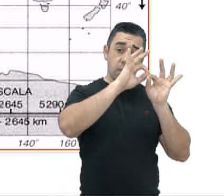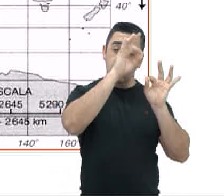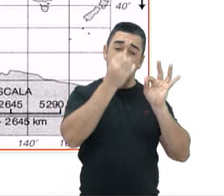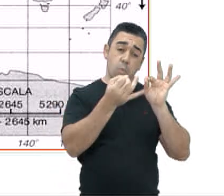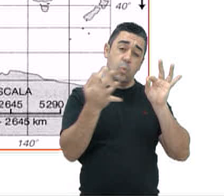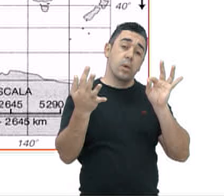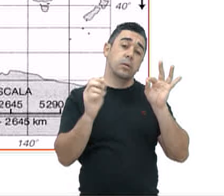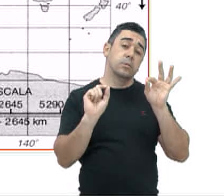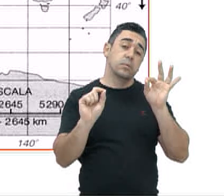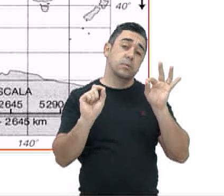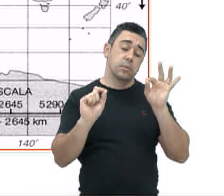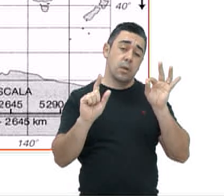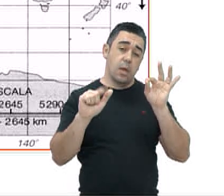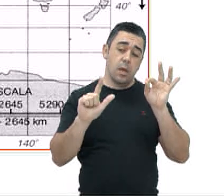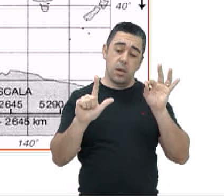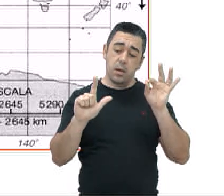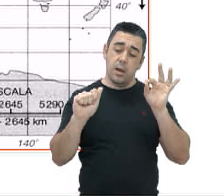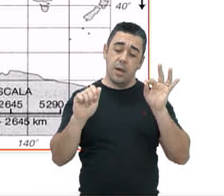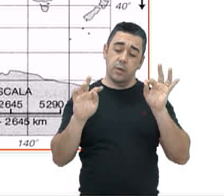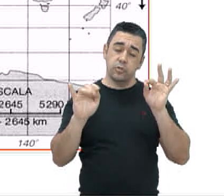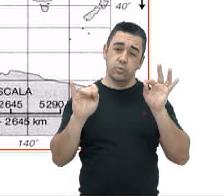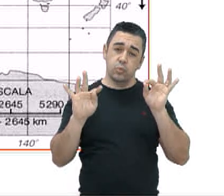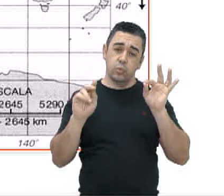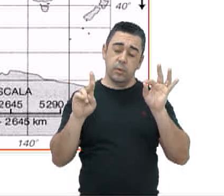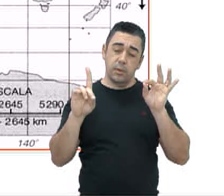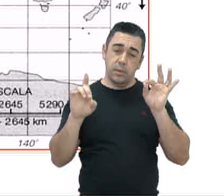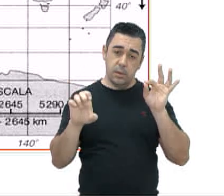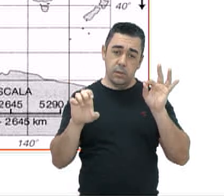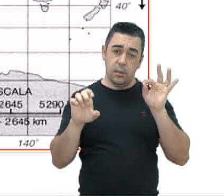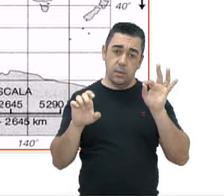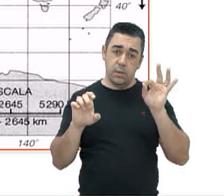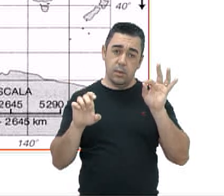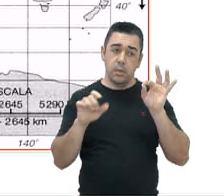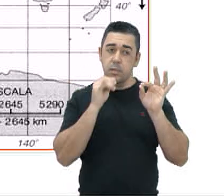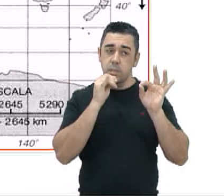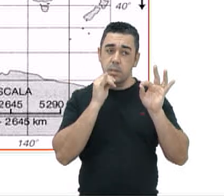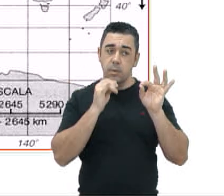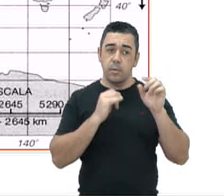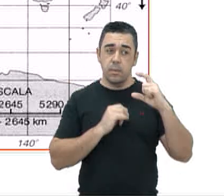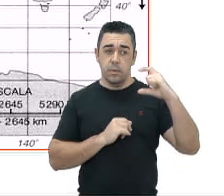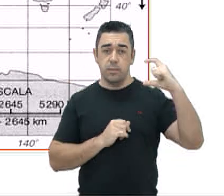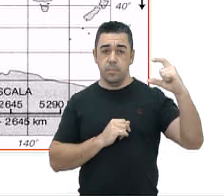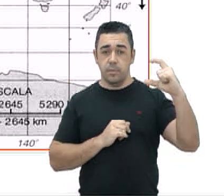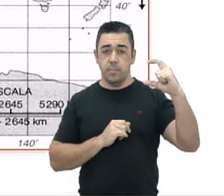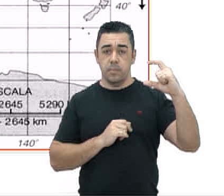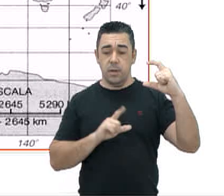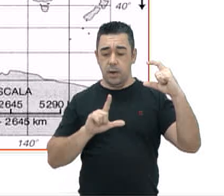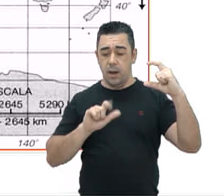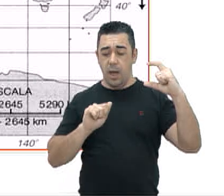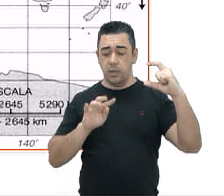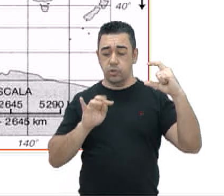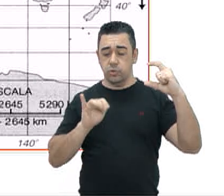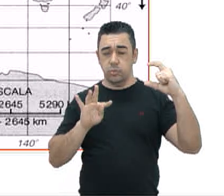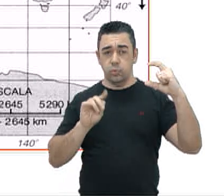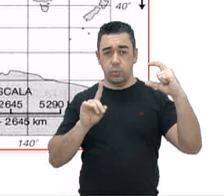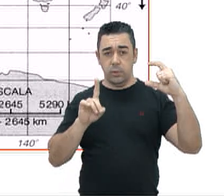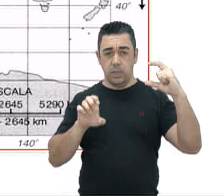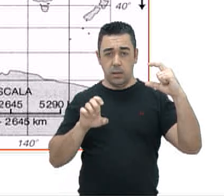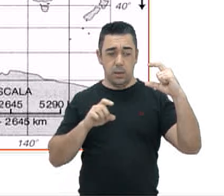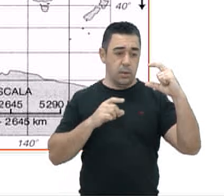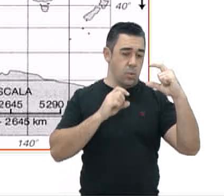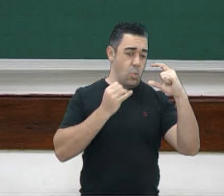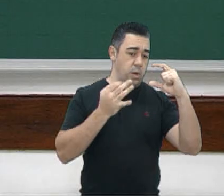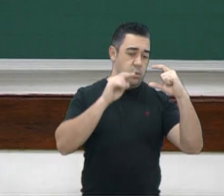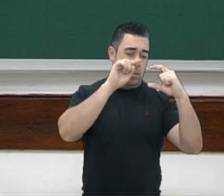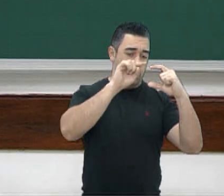distância corresponde o quê? A latitude do ponto A, que é, essa distância é chamada de latitude. Distância